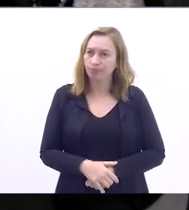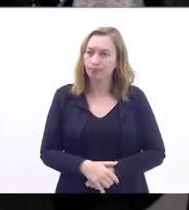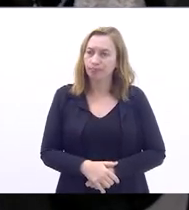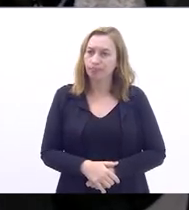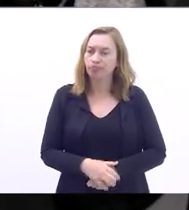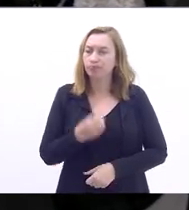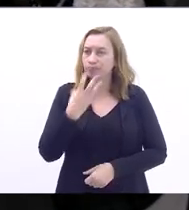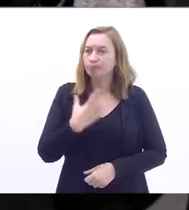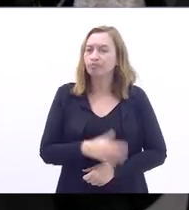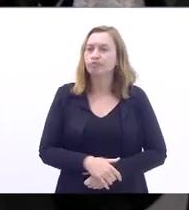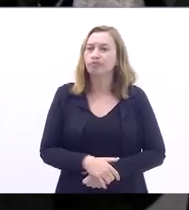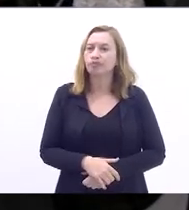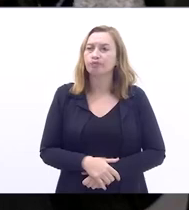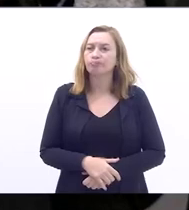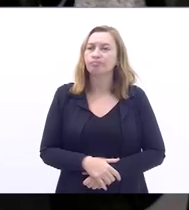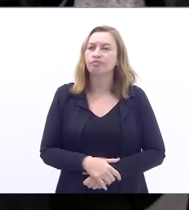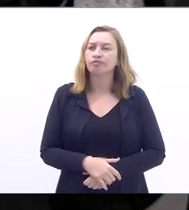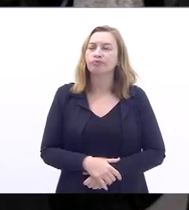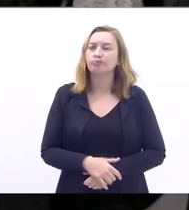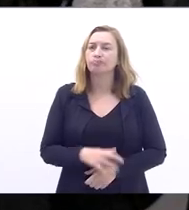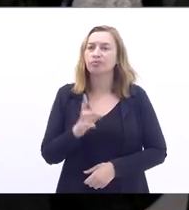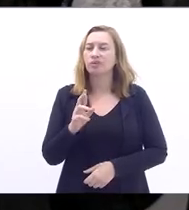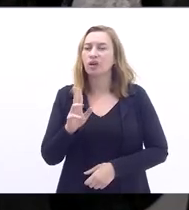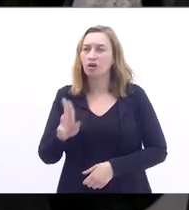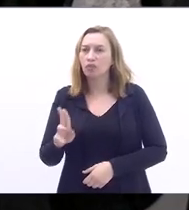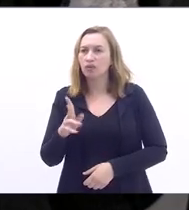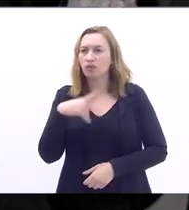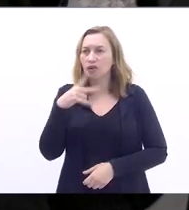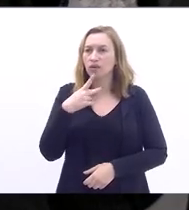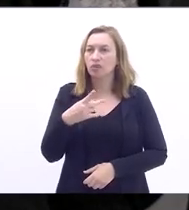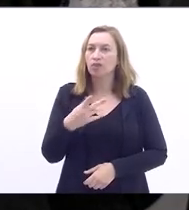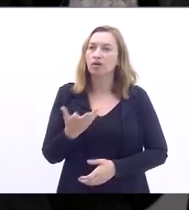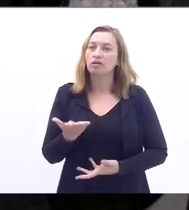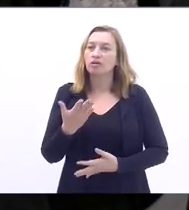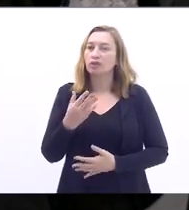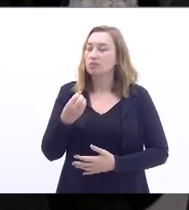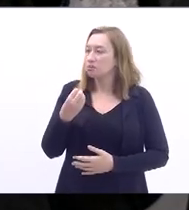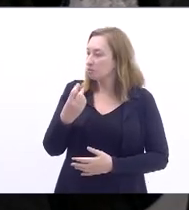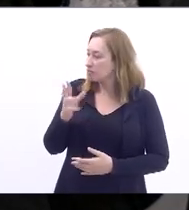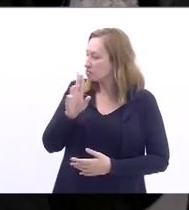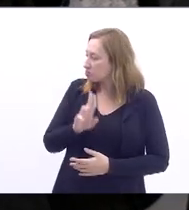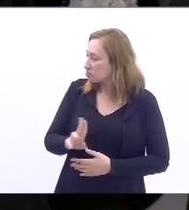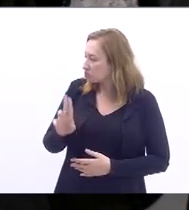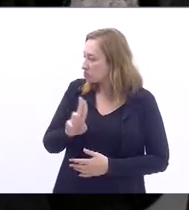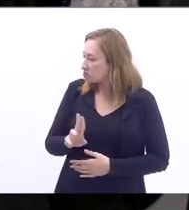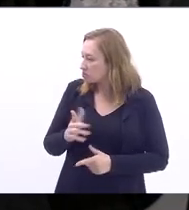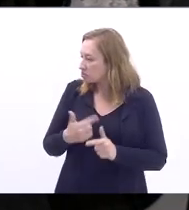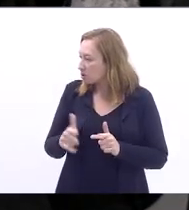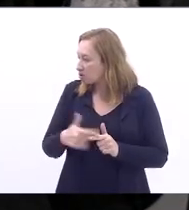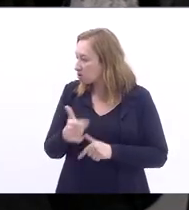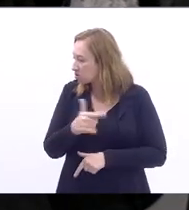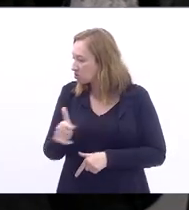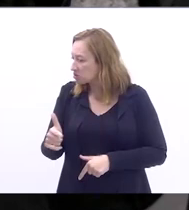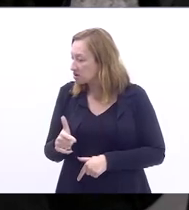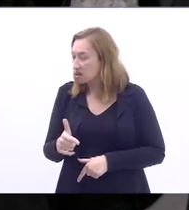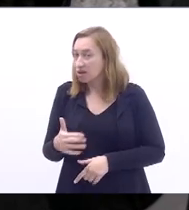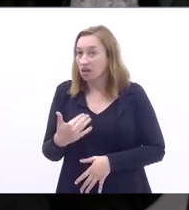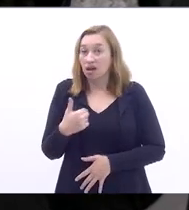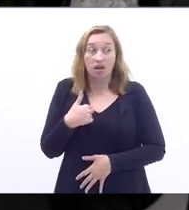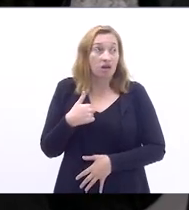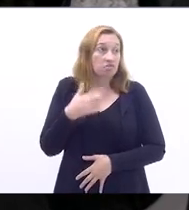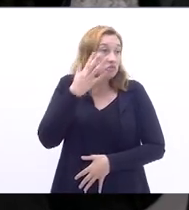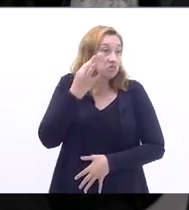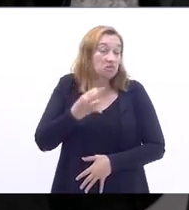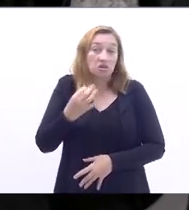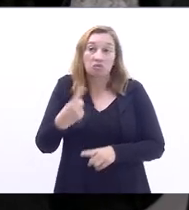bom quando Paul começou a falar eu falei assim poxa a minha filha não tem problema nenhum e eu não tem nem